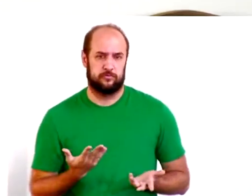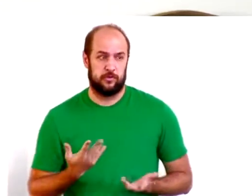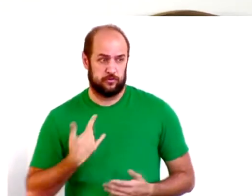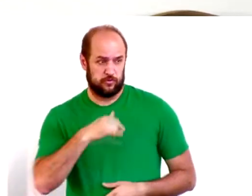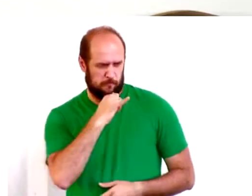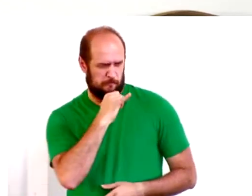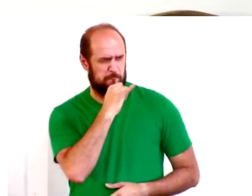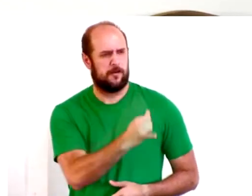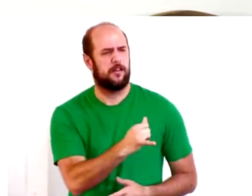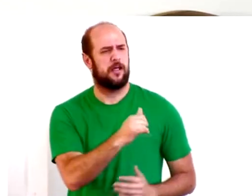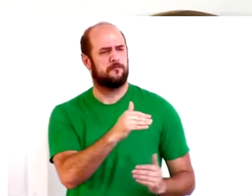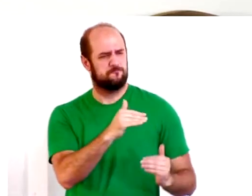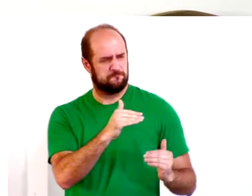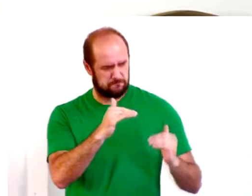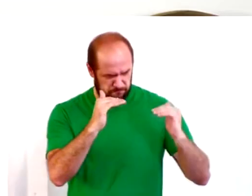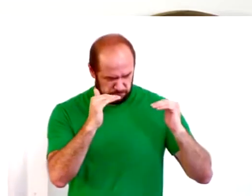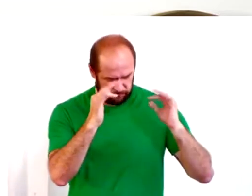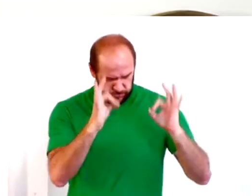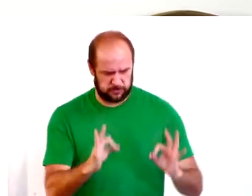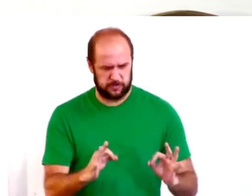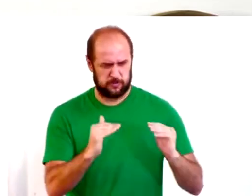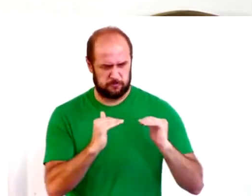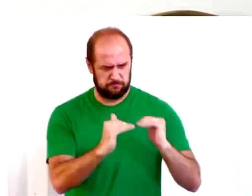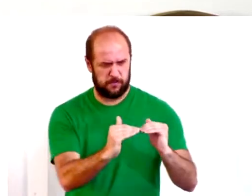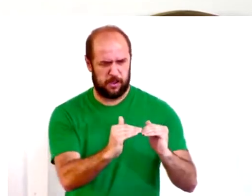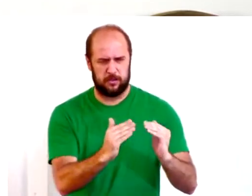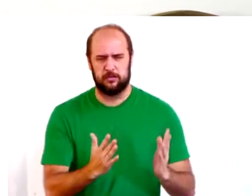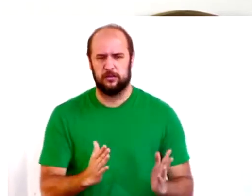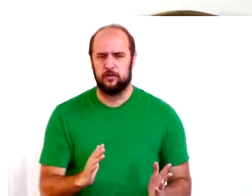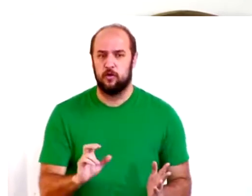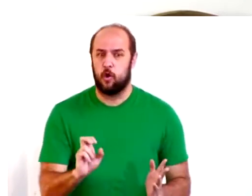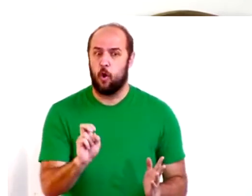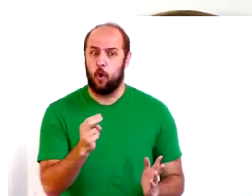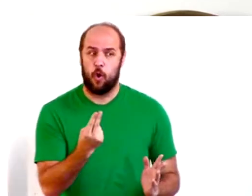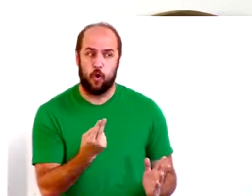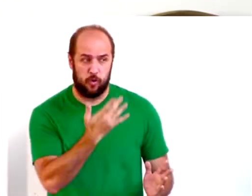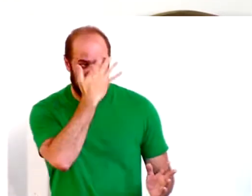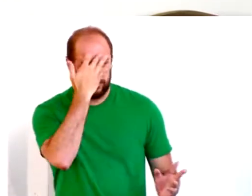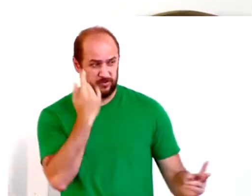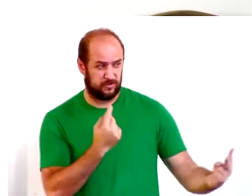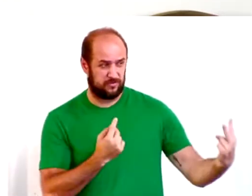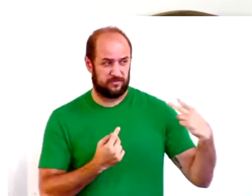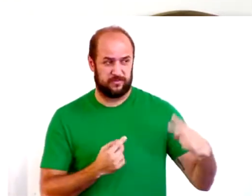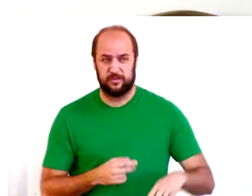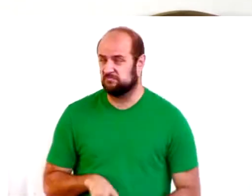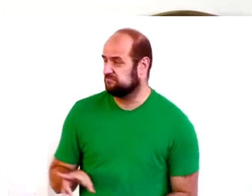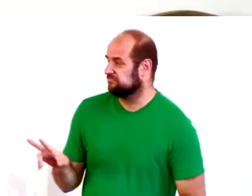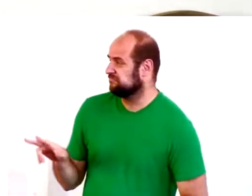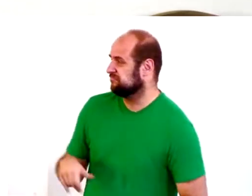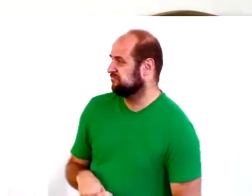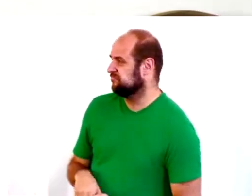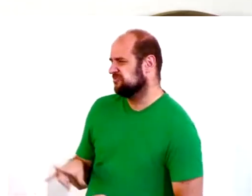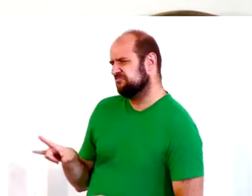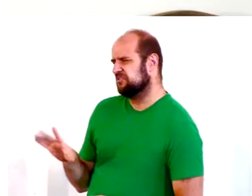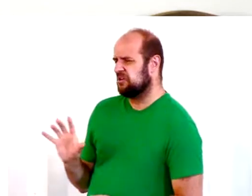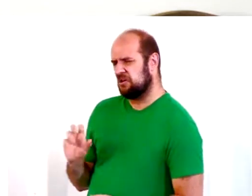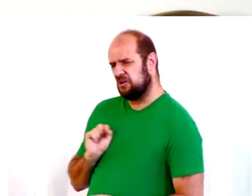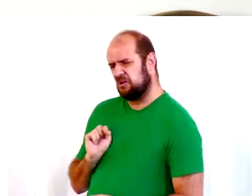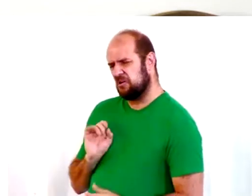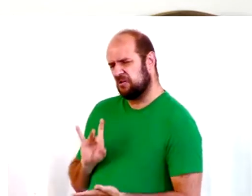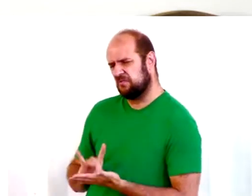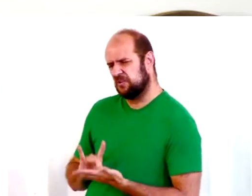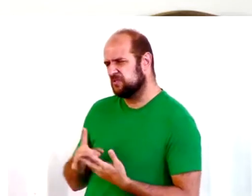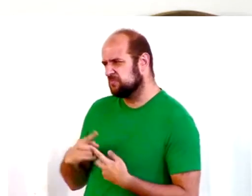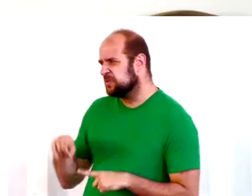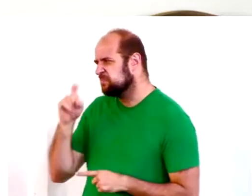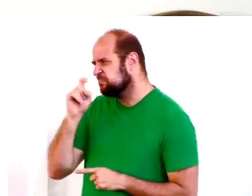que cumprem a palavra? Ou elas olham para nós e pensam, ele pode gostar da verdade, mas se ele precisar